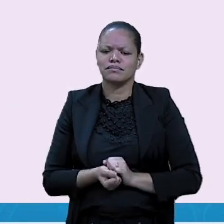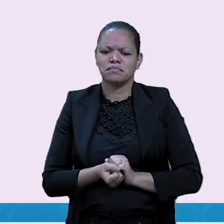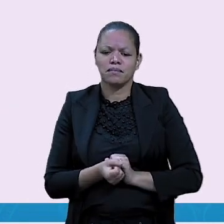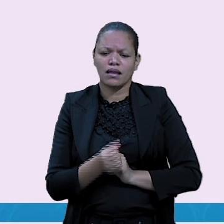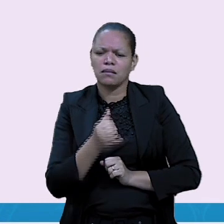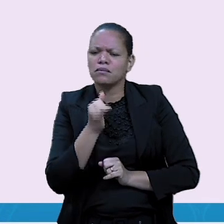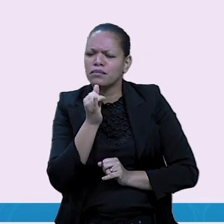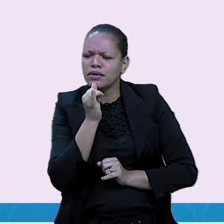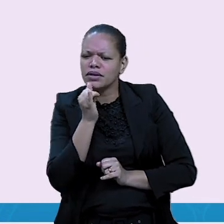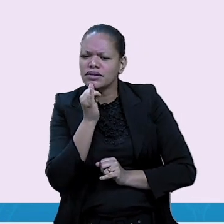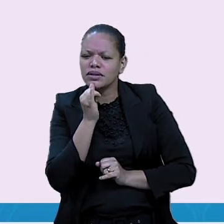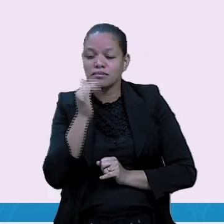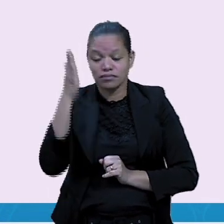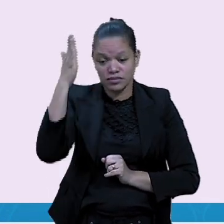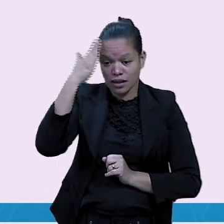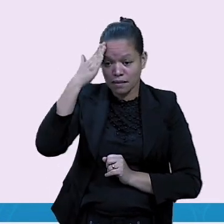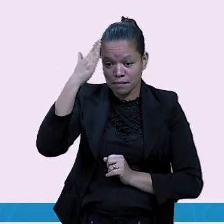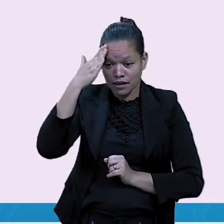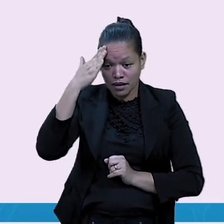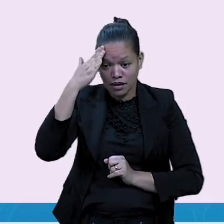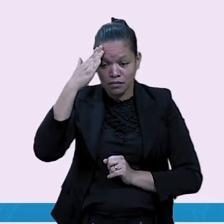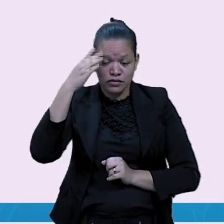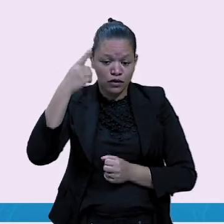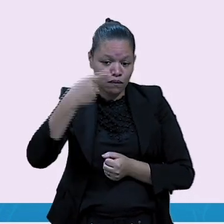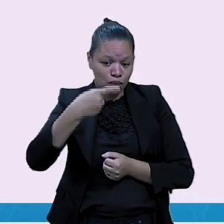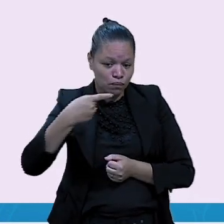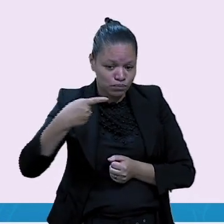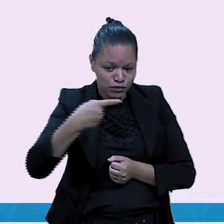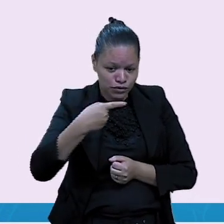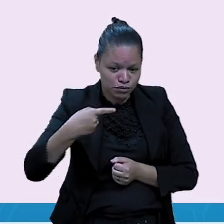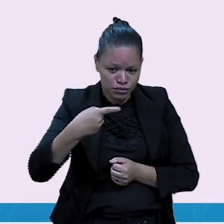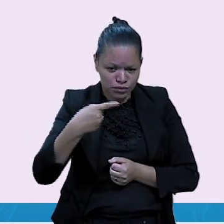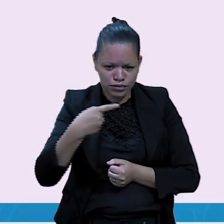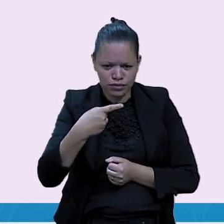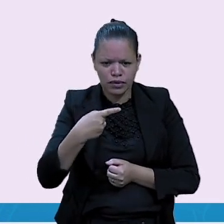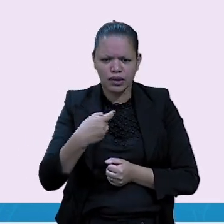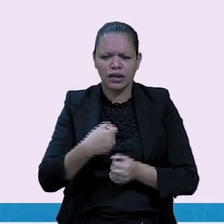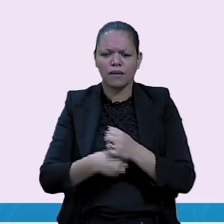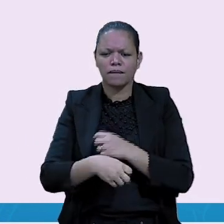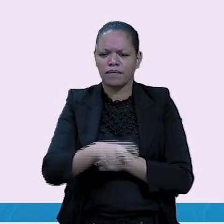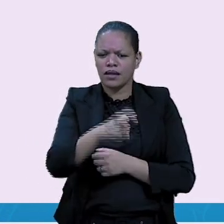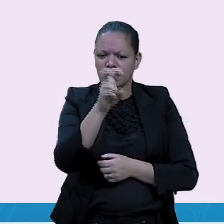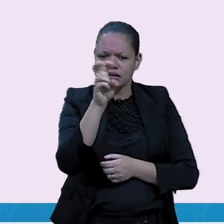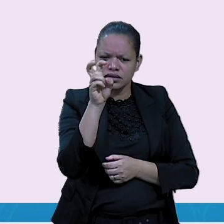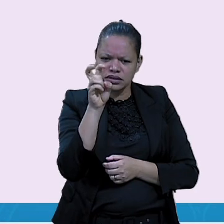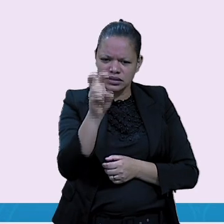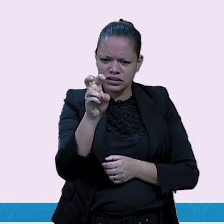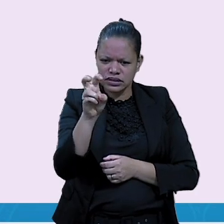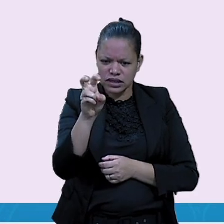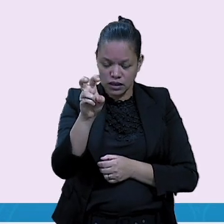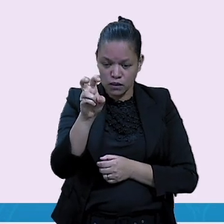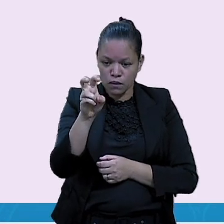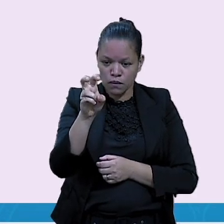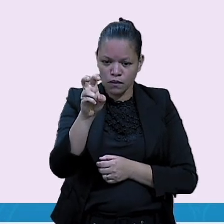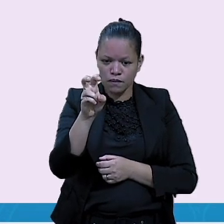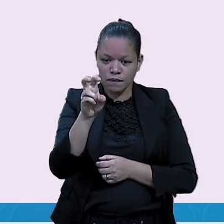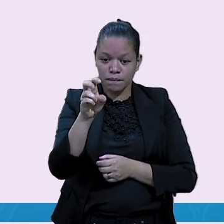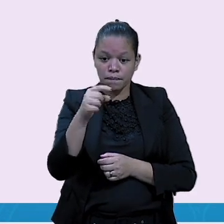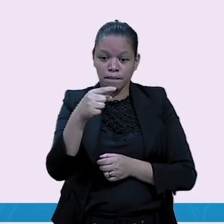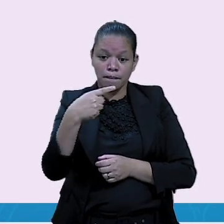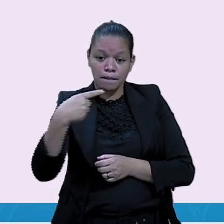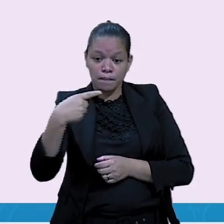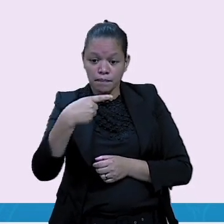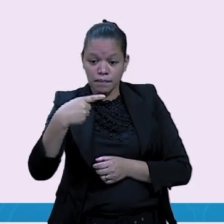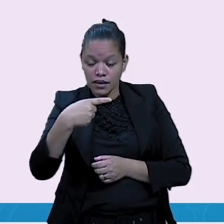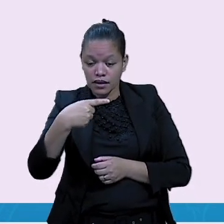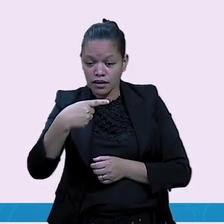de subtração. Então, menos 2. Olha que fácil. 5.